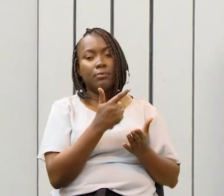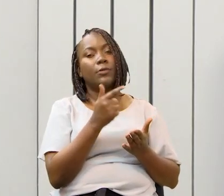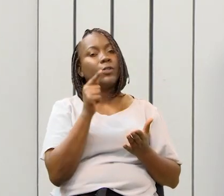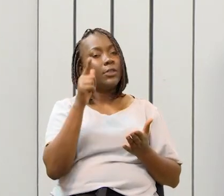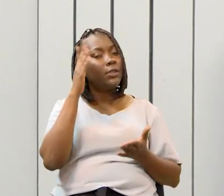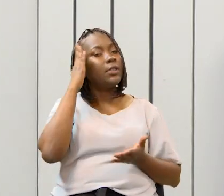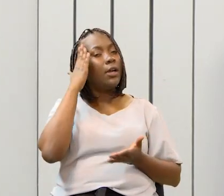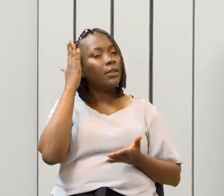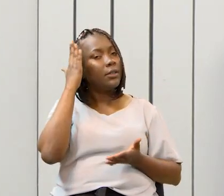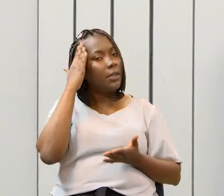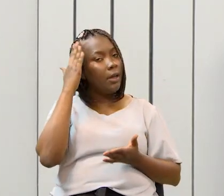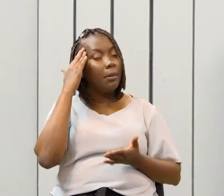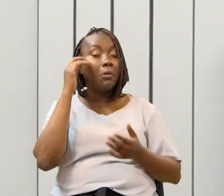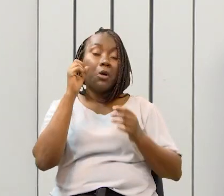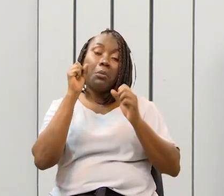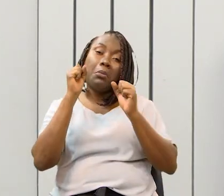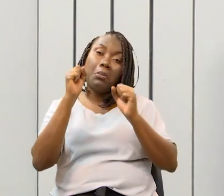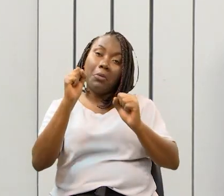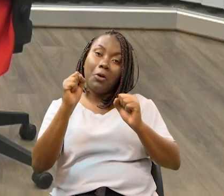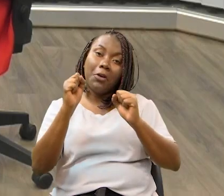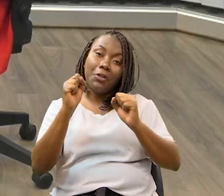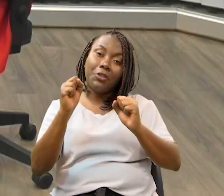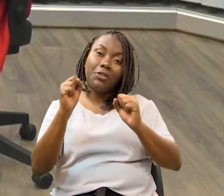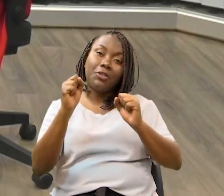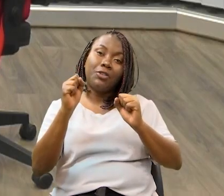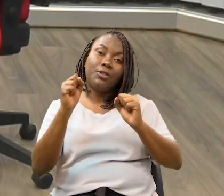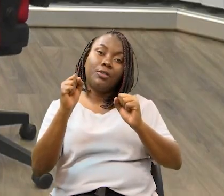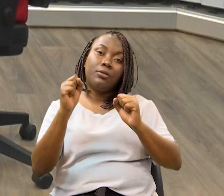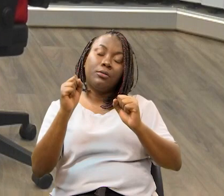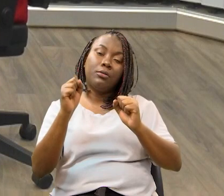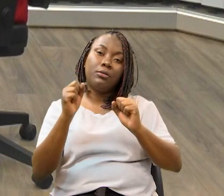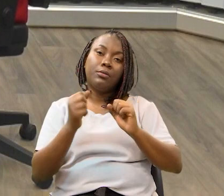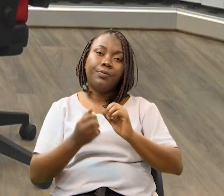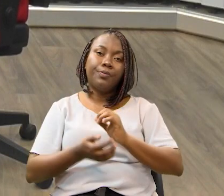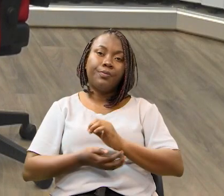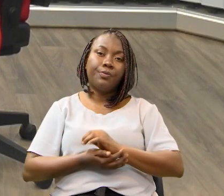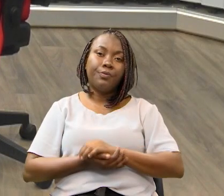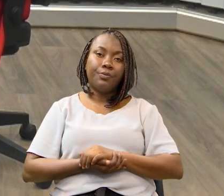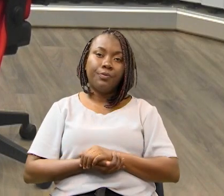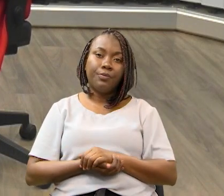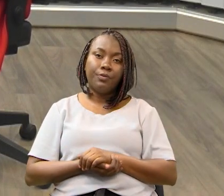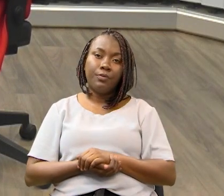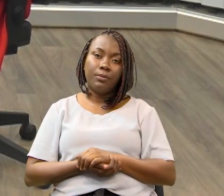você já sabe do que se trata e você pode tomar aí a sua